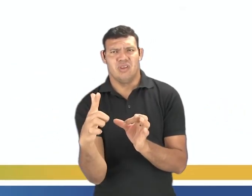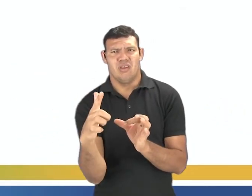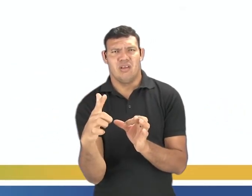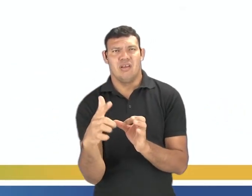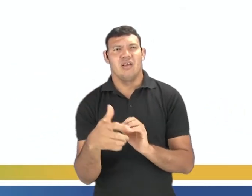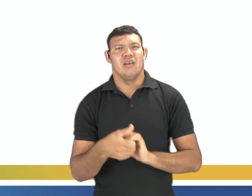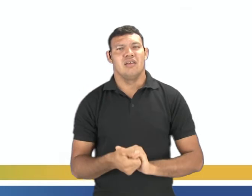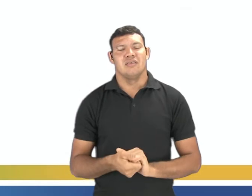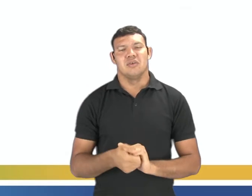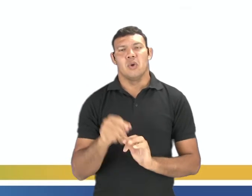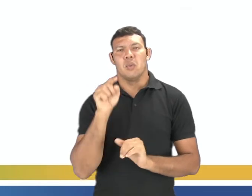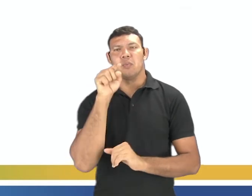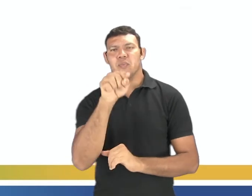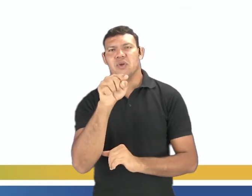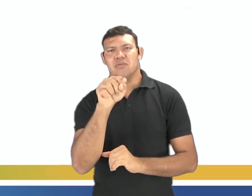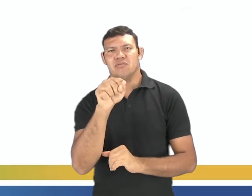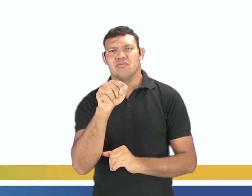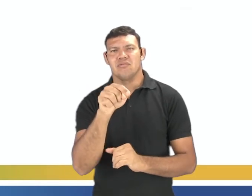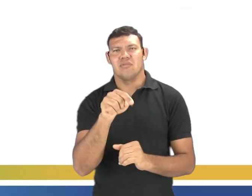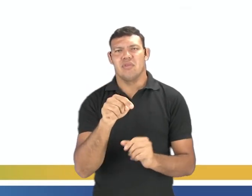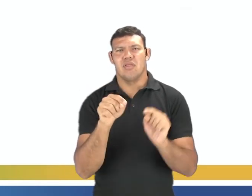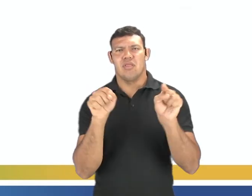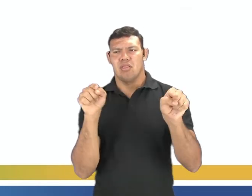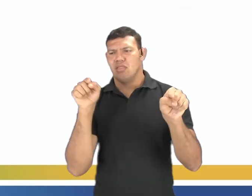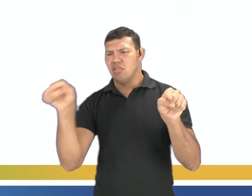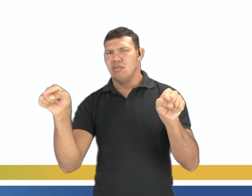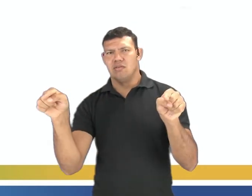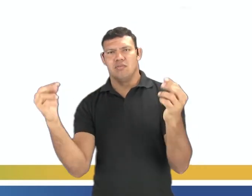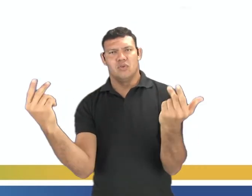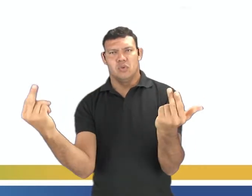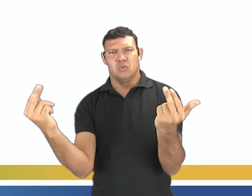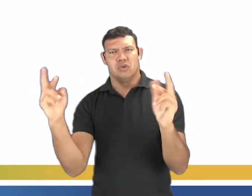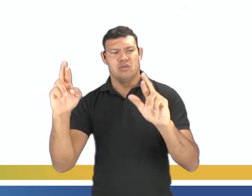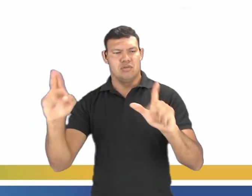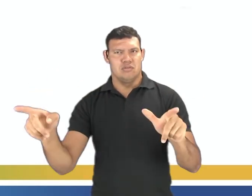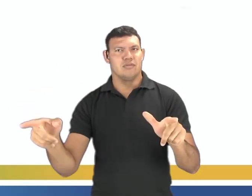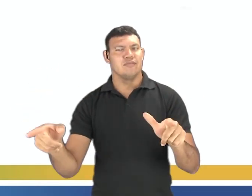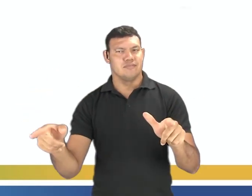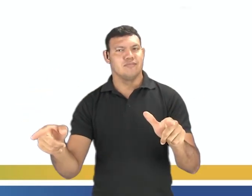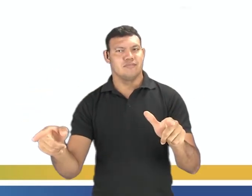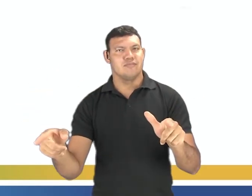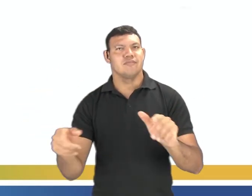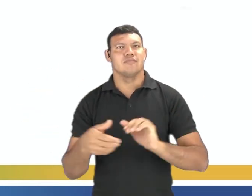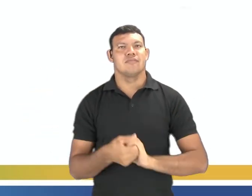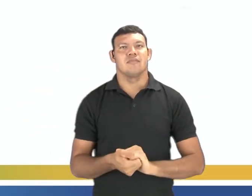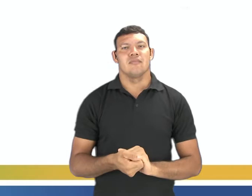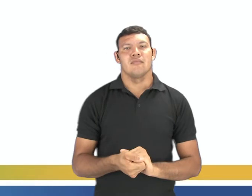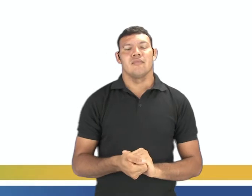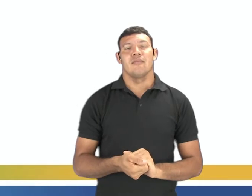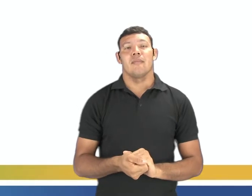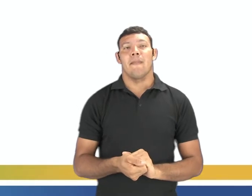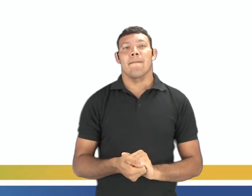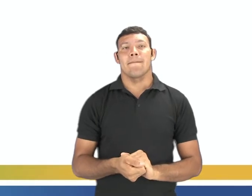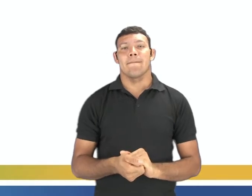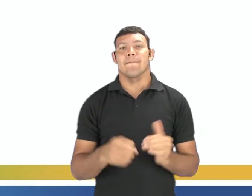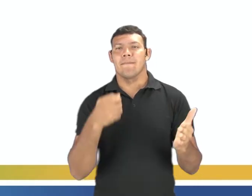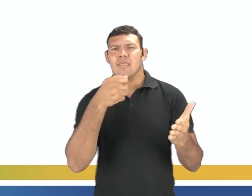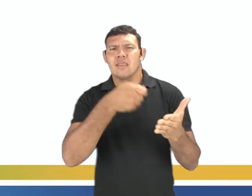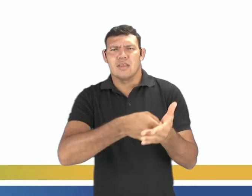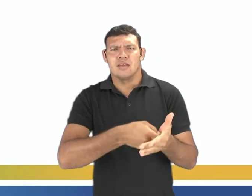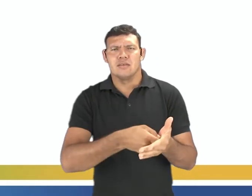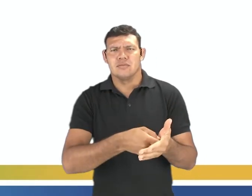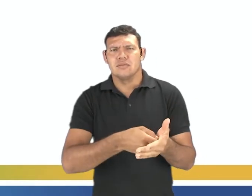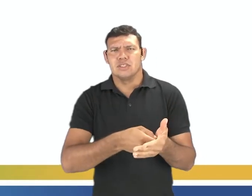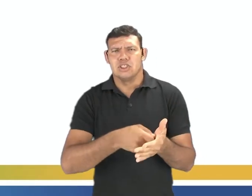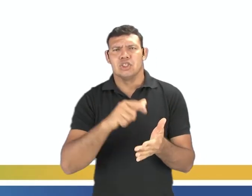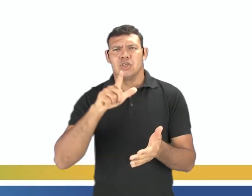vazia ou seja não vai haver ponto em comum a determinação de planos